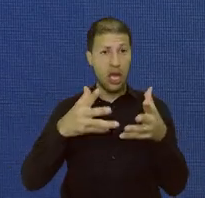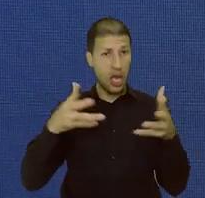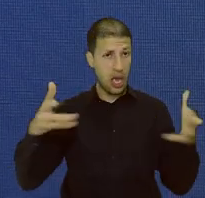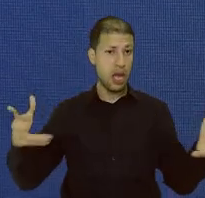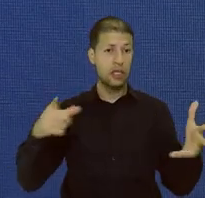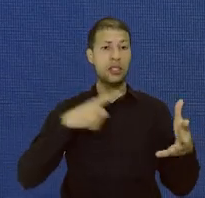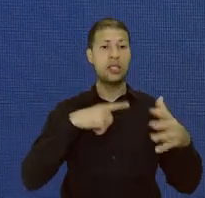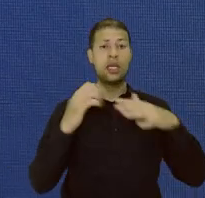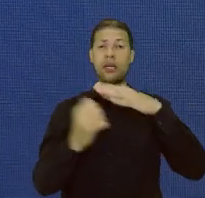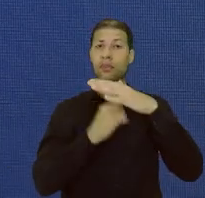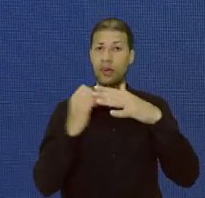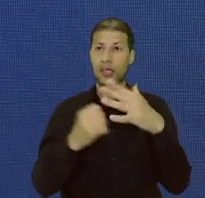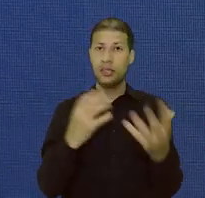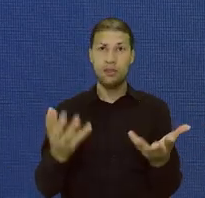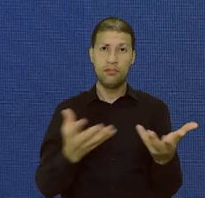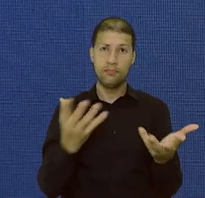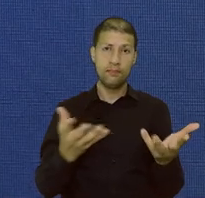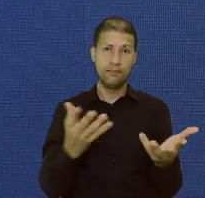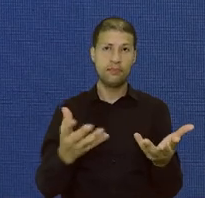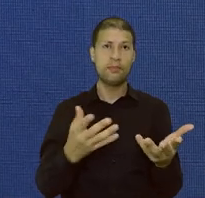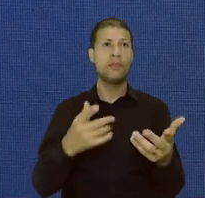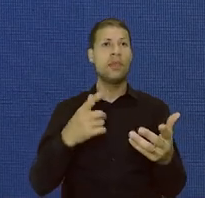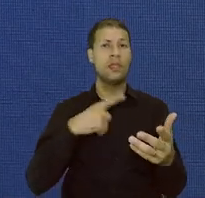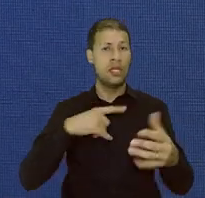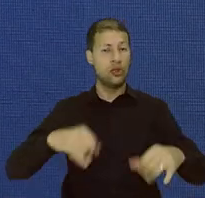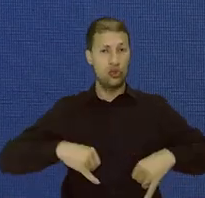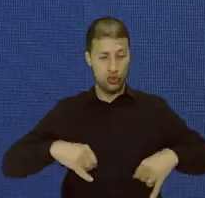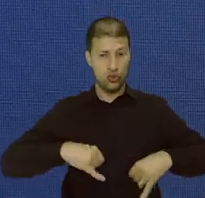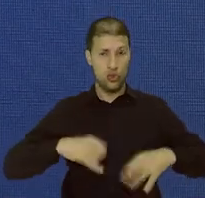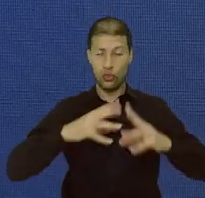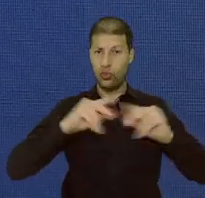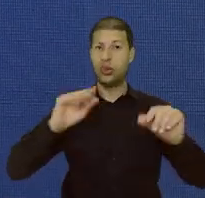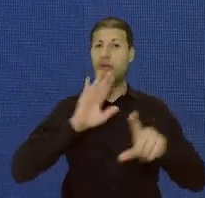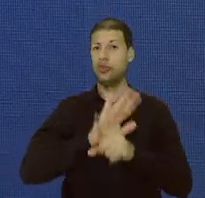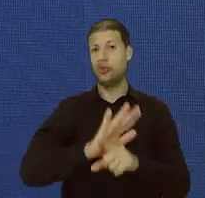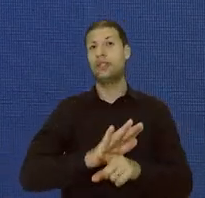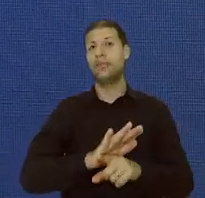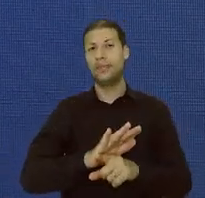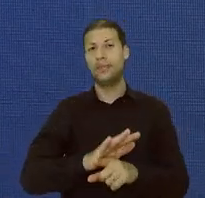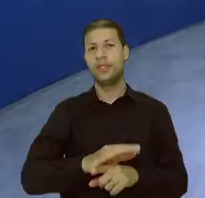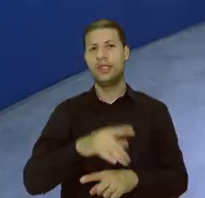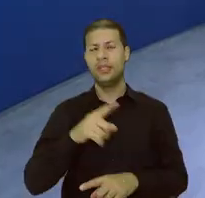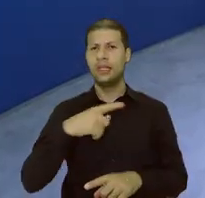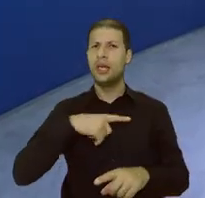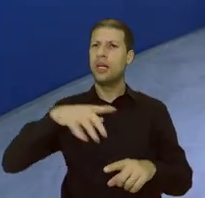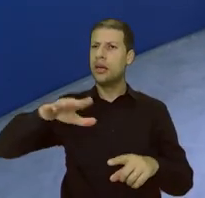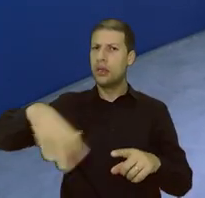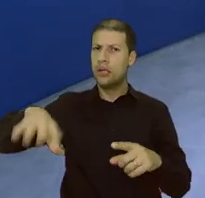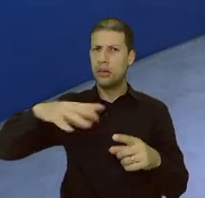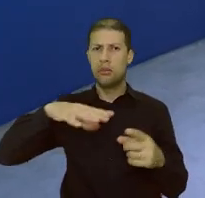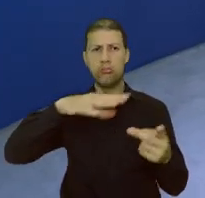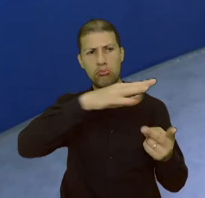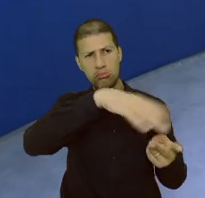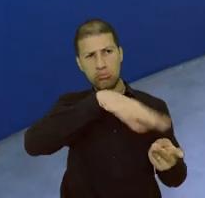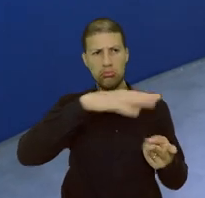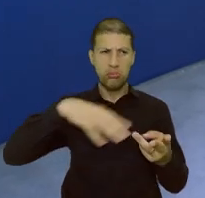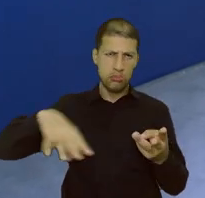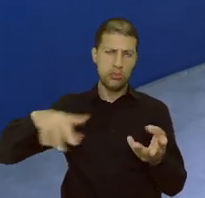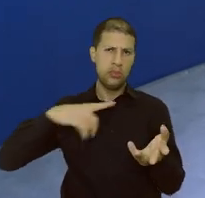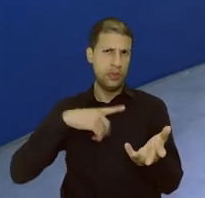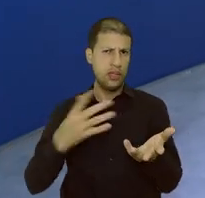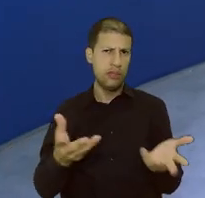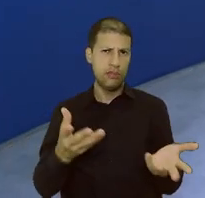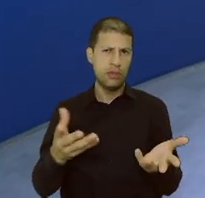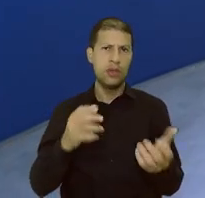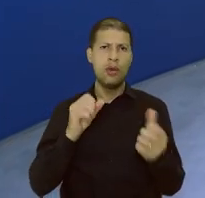empresas que que resolvem essas dores Então você tem setores como um todo que podem